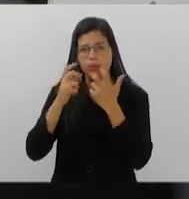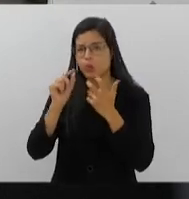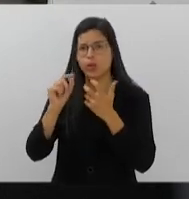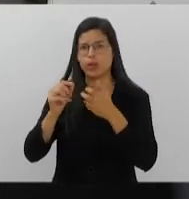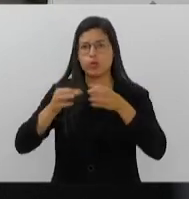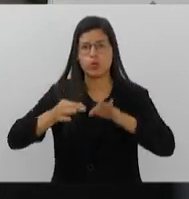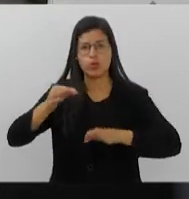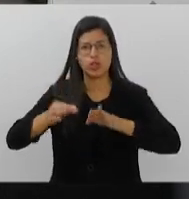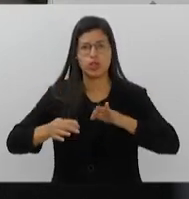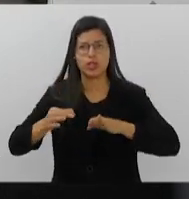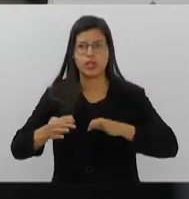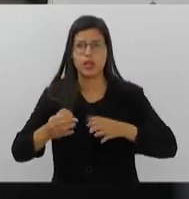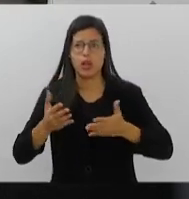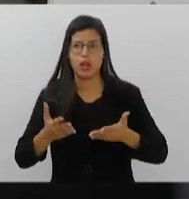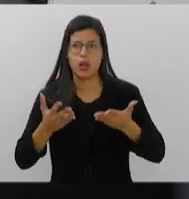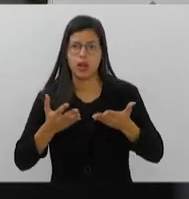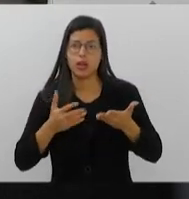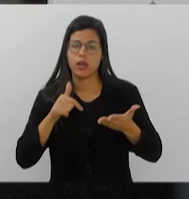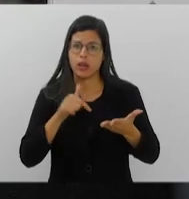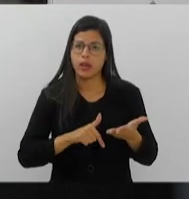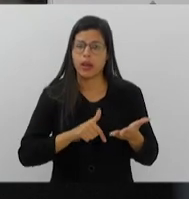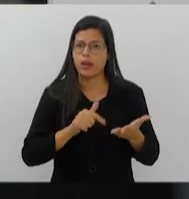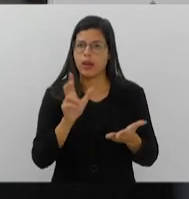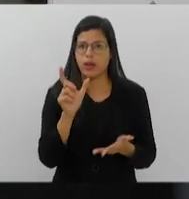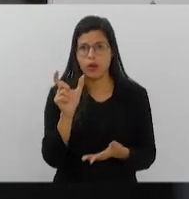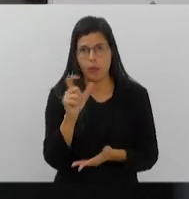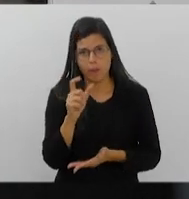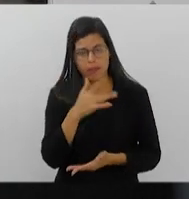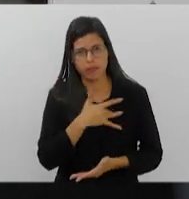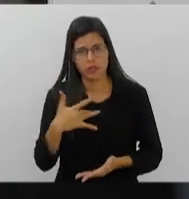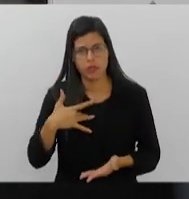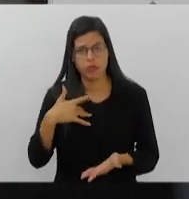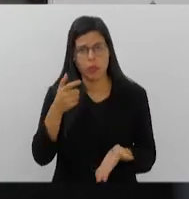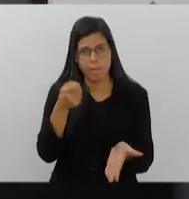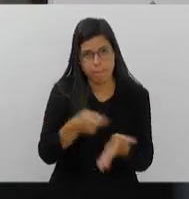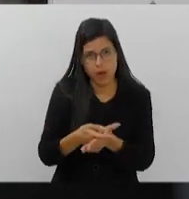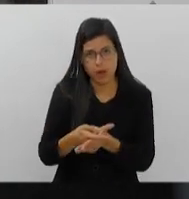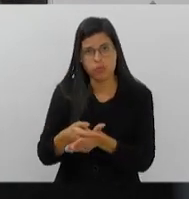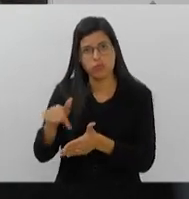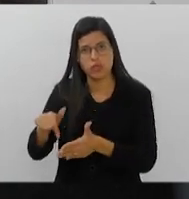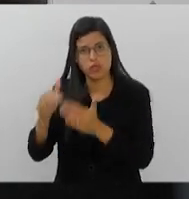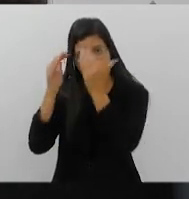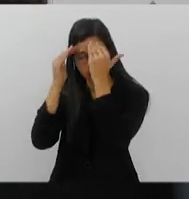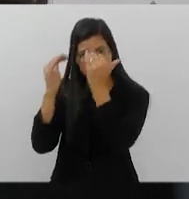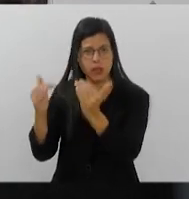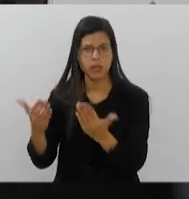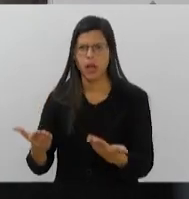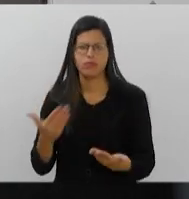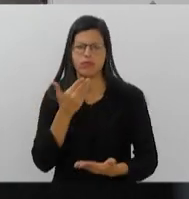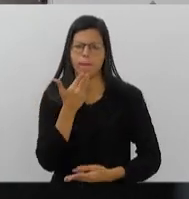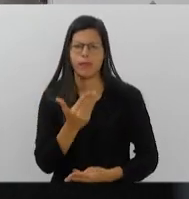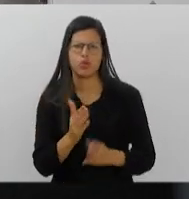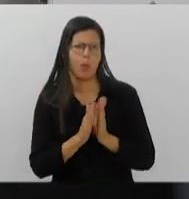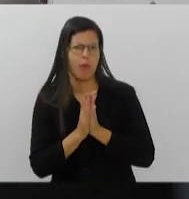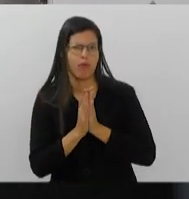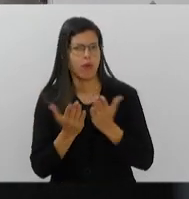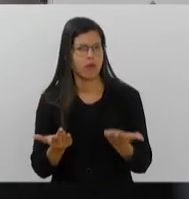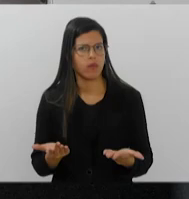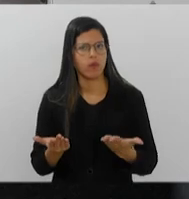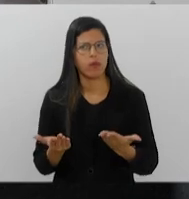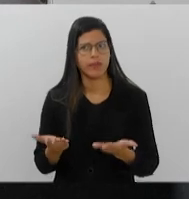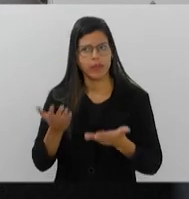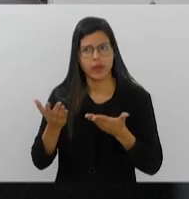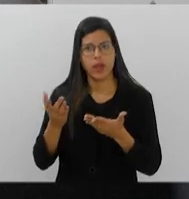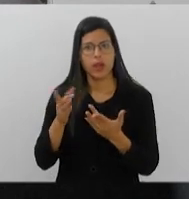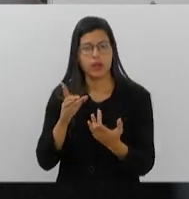Ela quer que o boleto pago seja cumprido. Ninguém está pedindo favor. Estas mães e pais querem que o atendimento